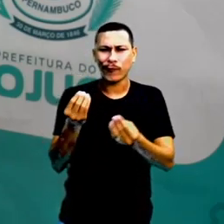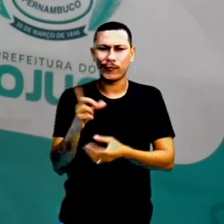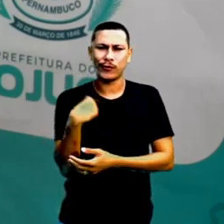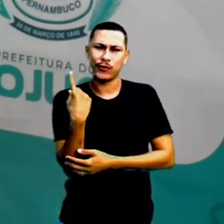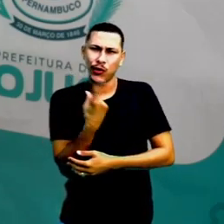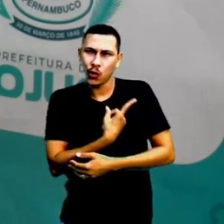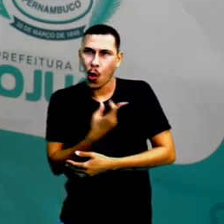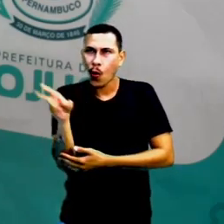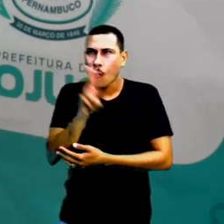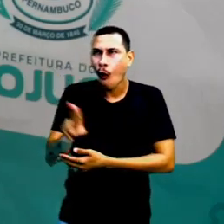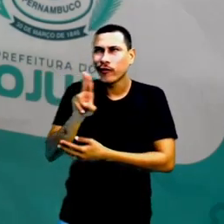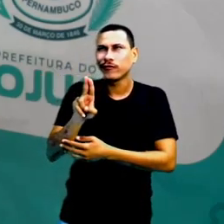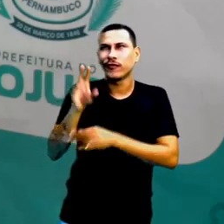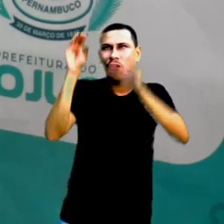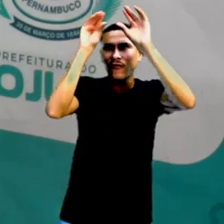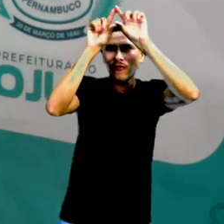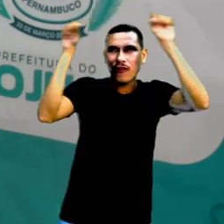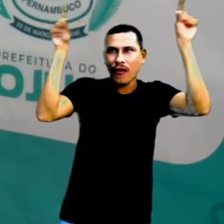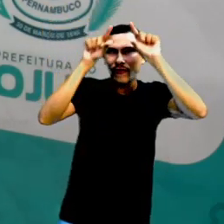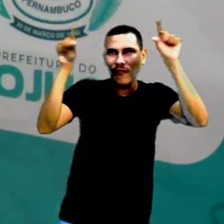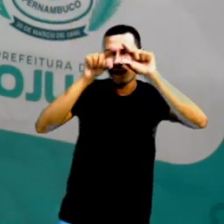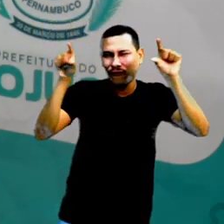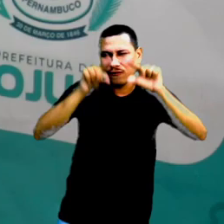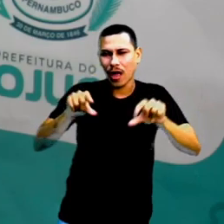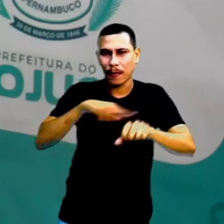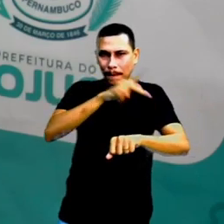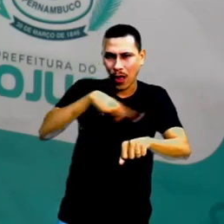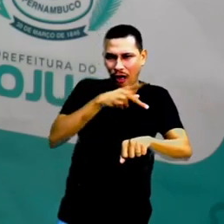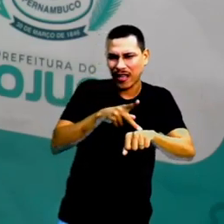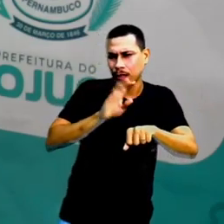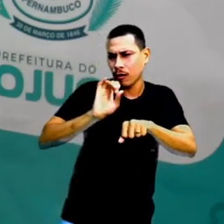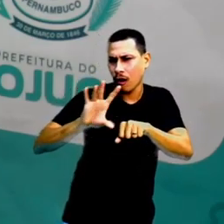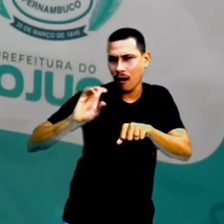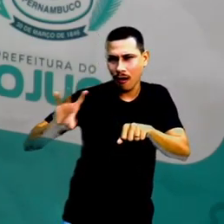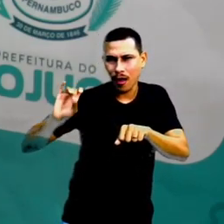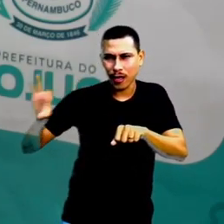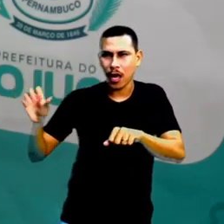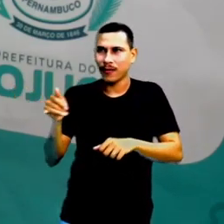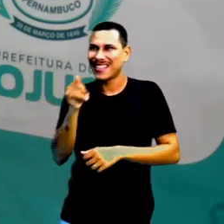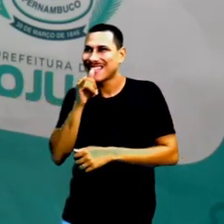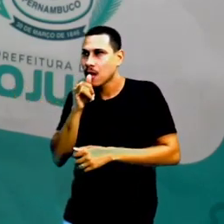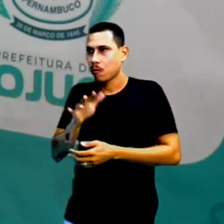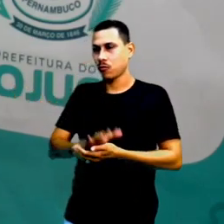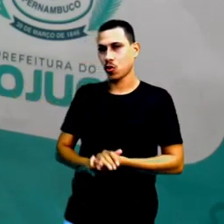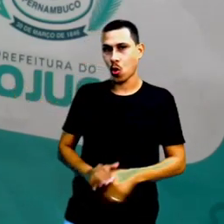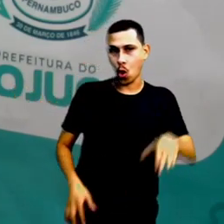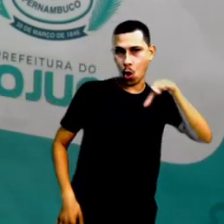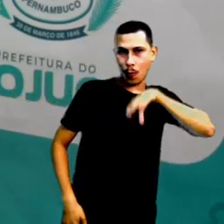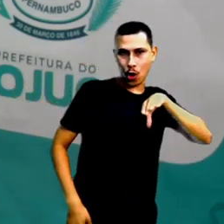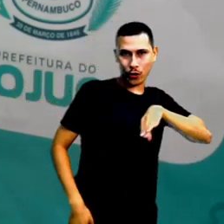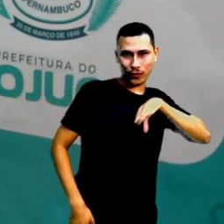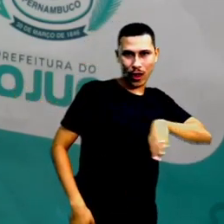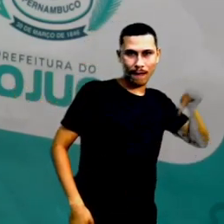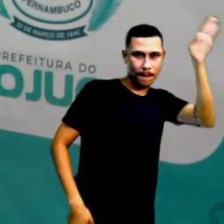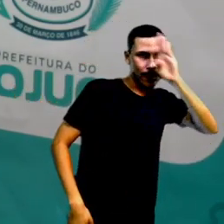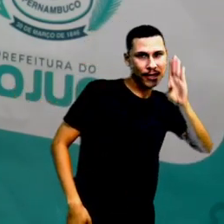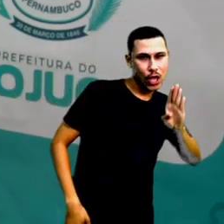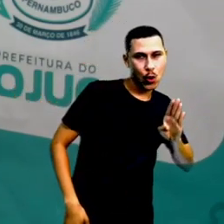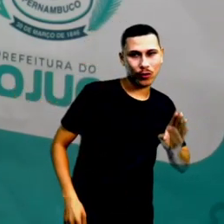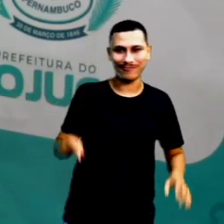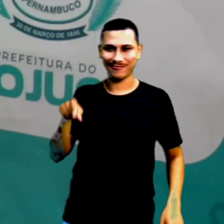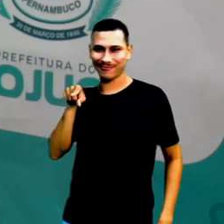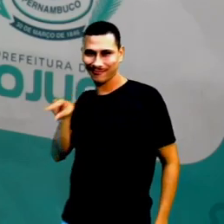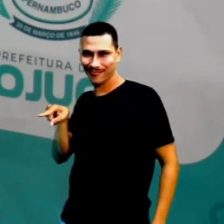utilizamos essas expressões em cada um desses países. É tipo o português daqui e o português de